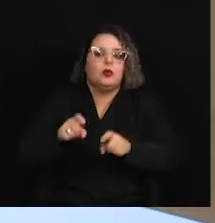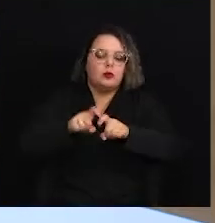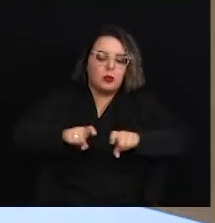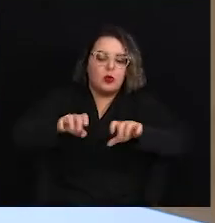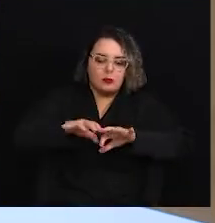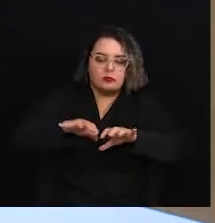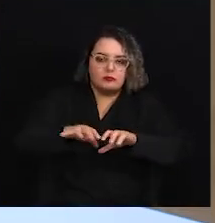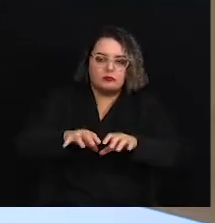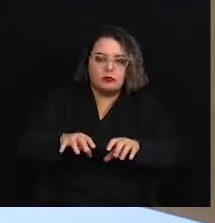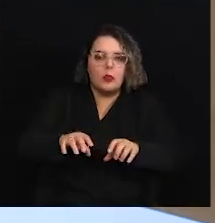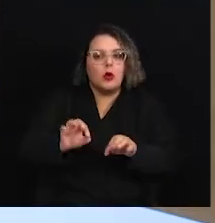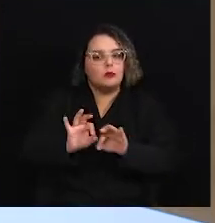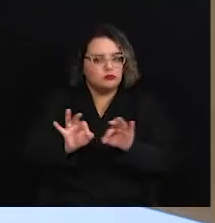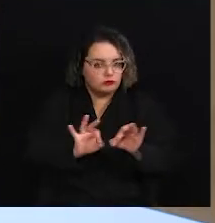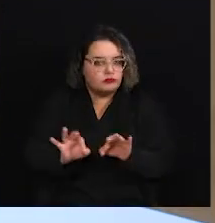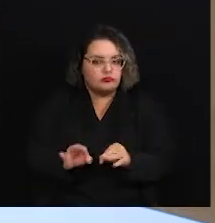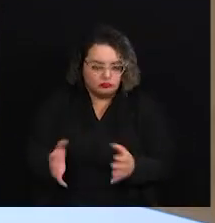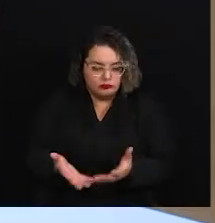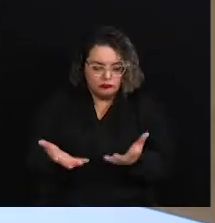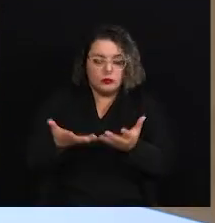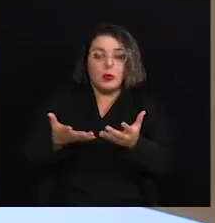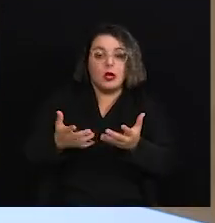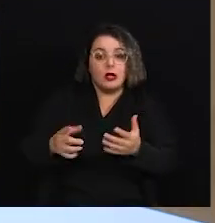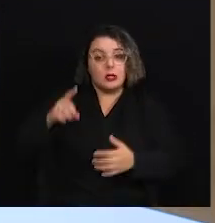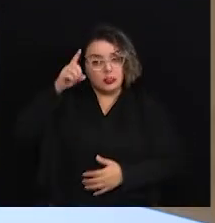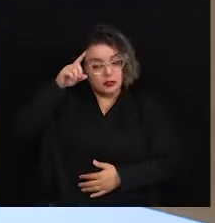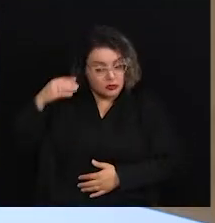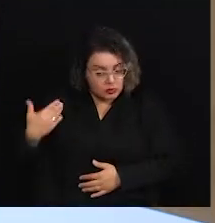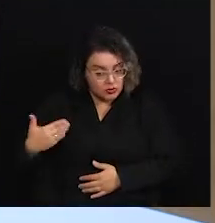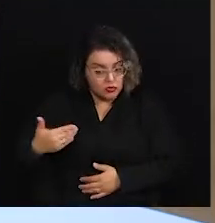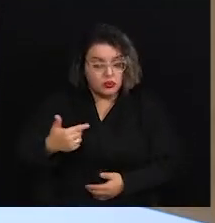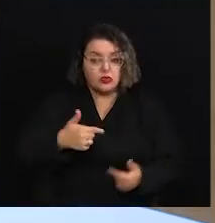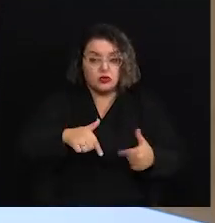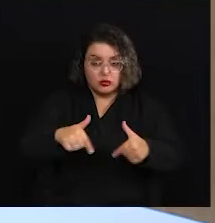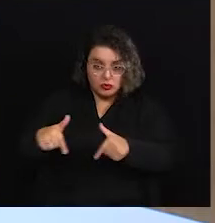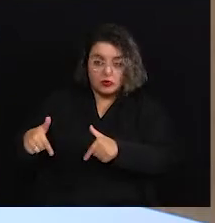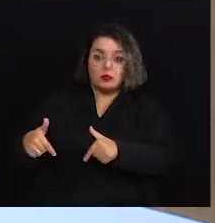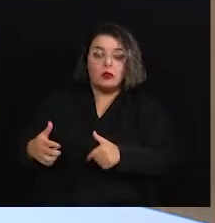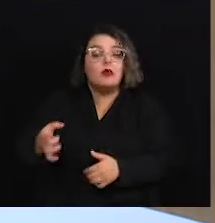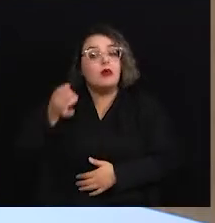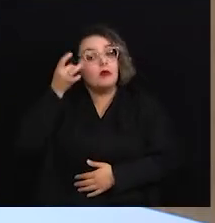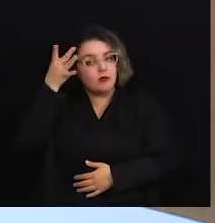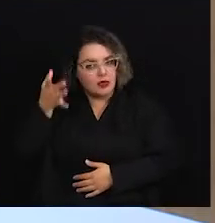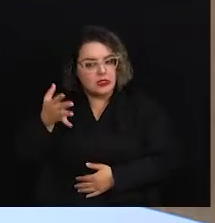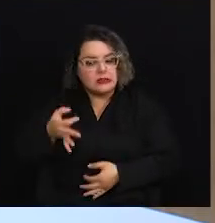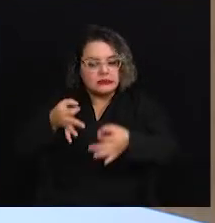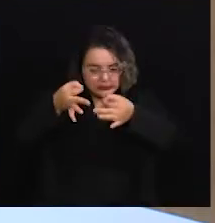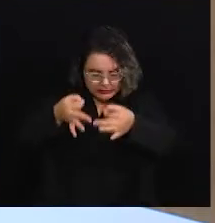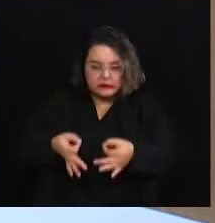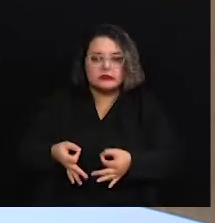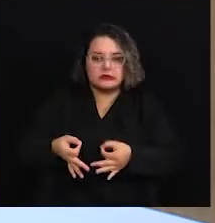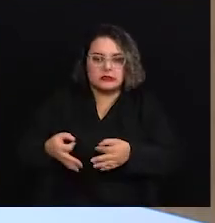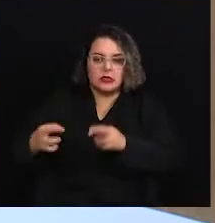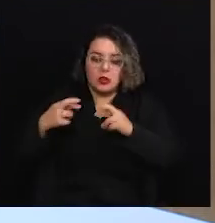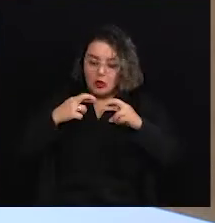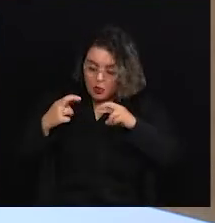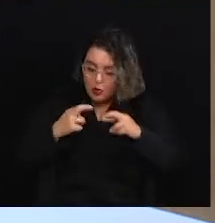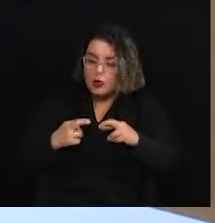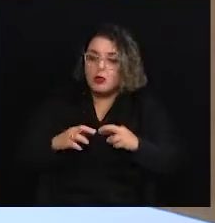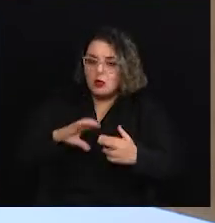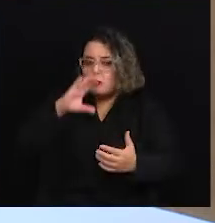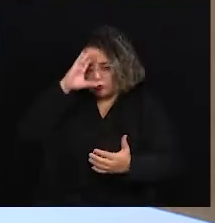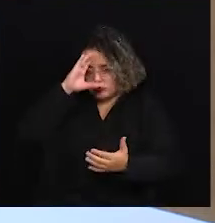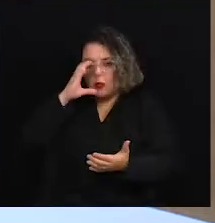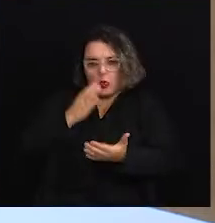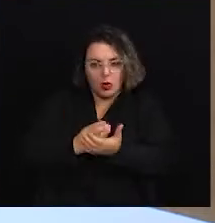de computador super intuitivo, para que a pessoa nessa rotina de trabalho ela tenha facilidade e precisão de analisar com